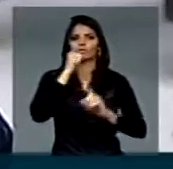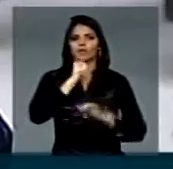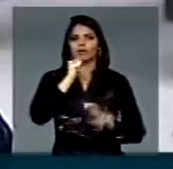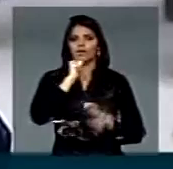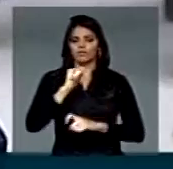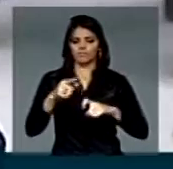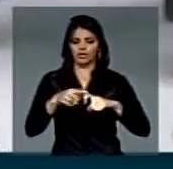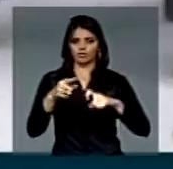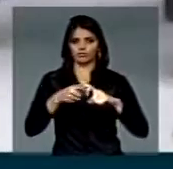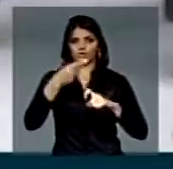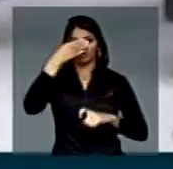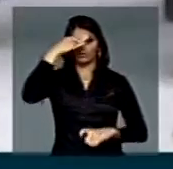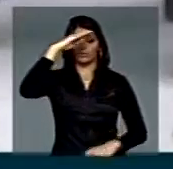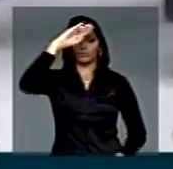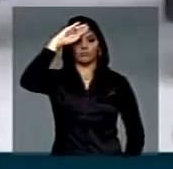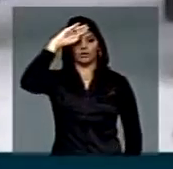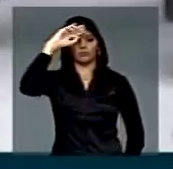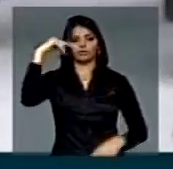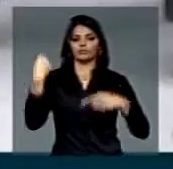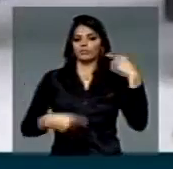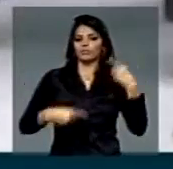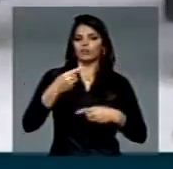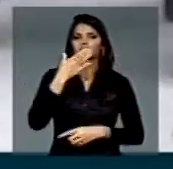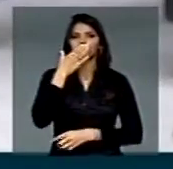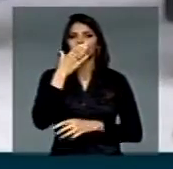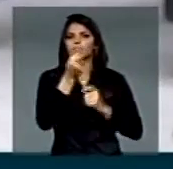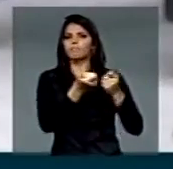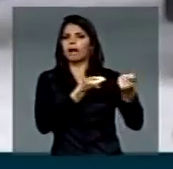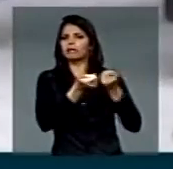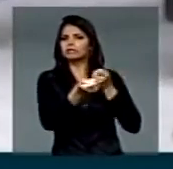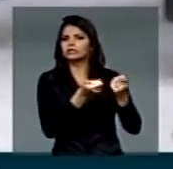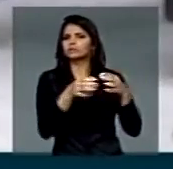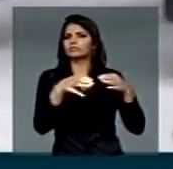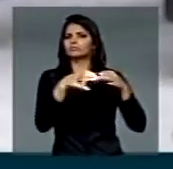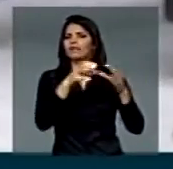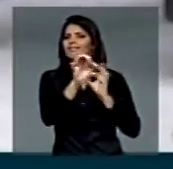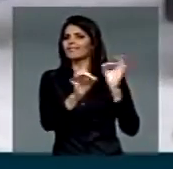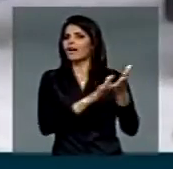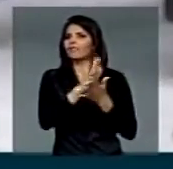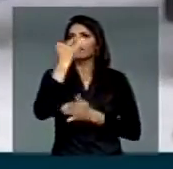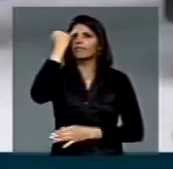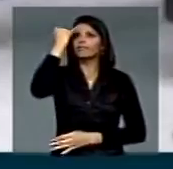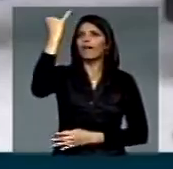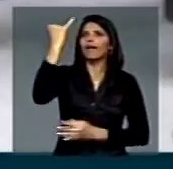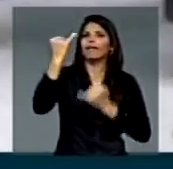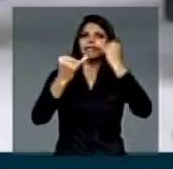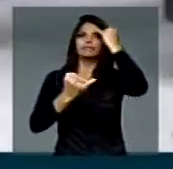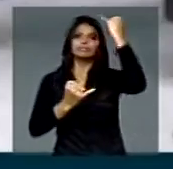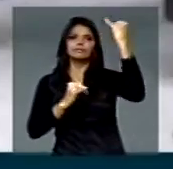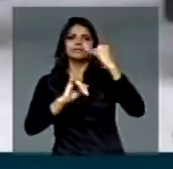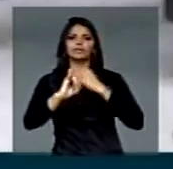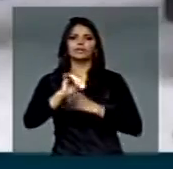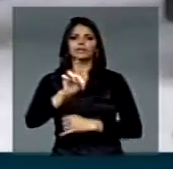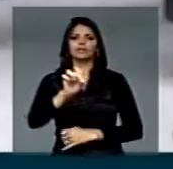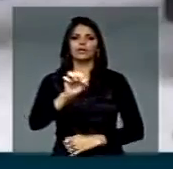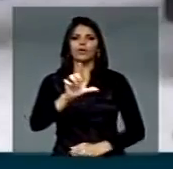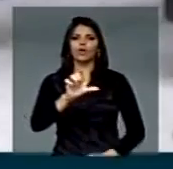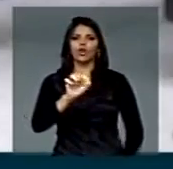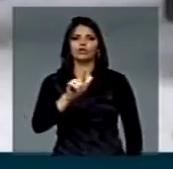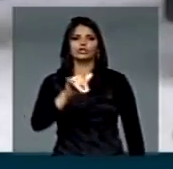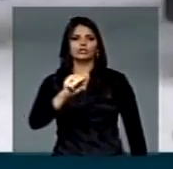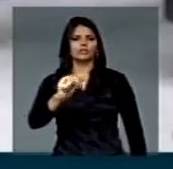A discussão, deputado Mandetta, ela não é partidária, a discussão não é ideológica, a discussão é